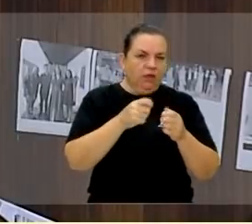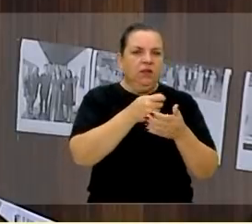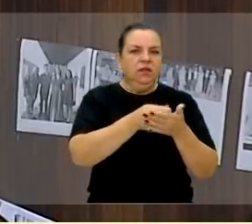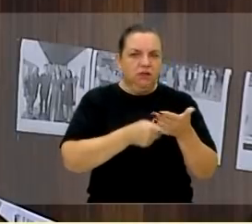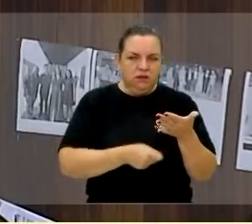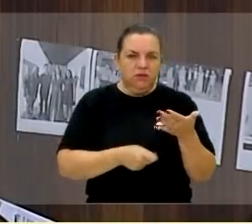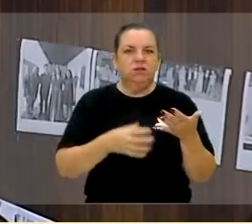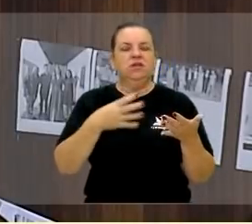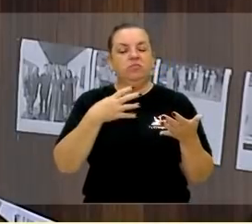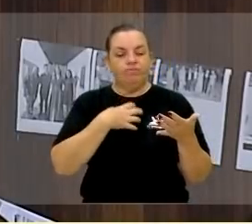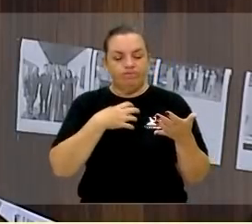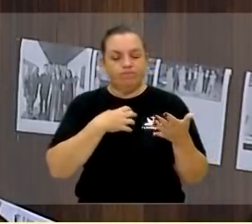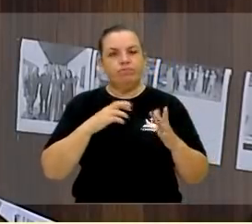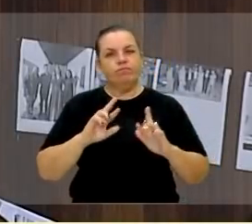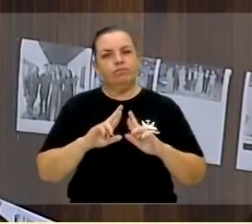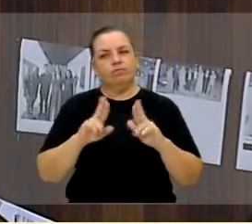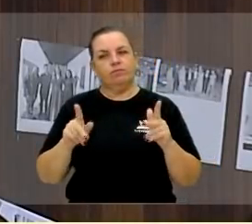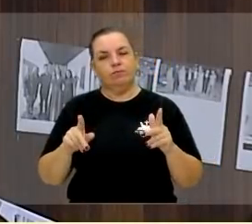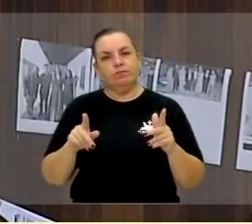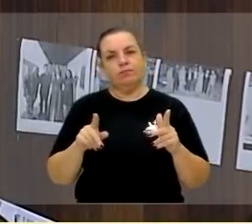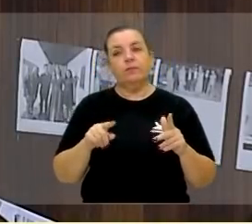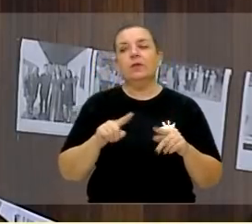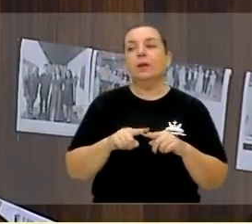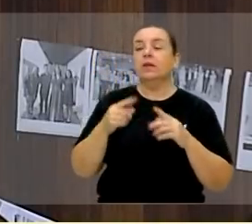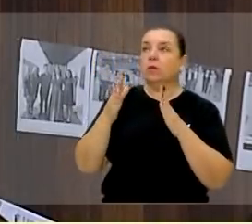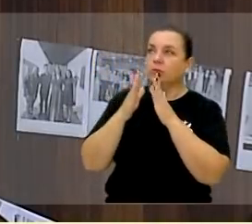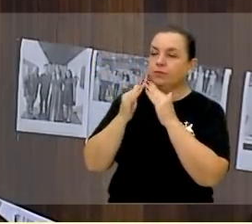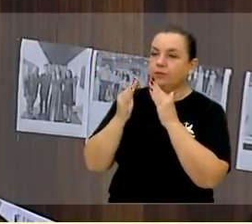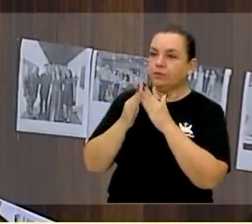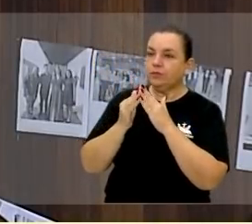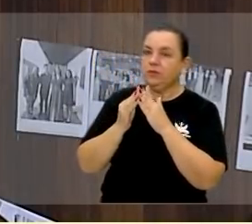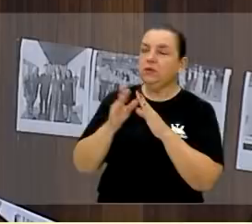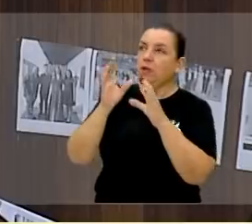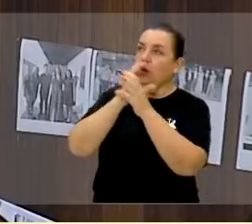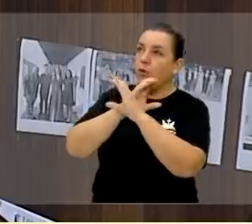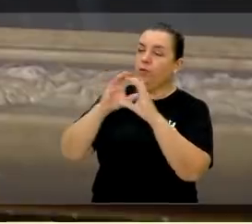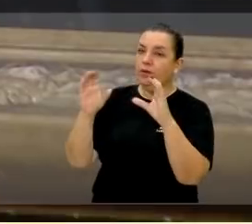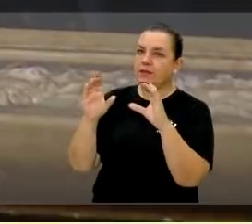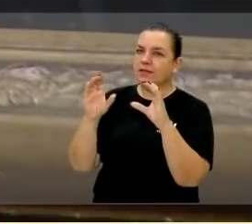forma diferenciada, mas é um apelo à confiança.